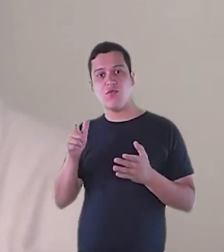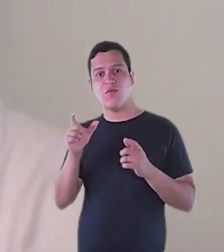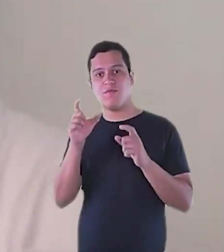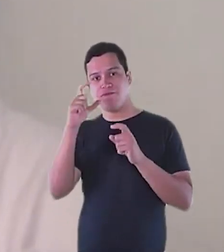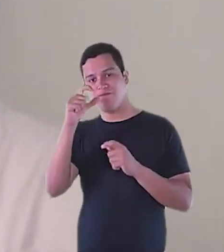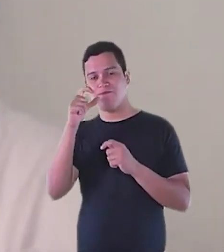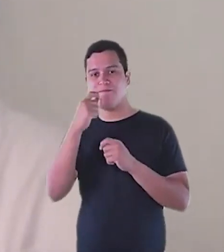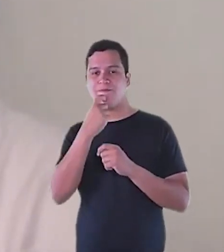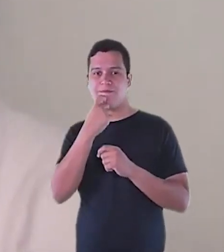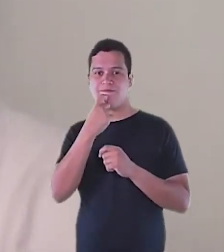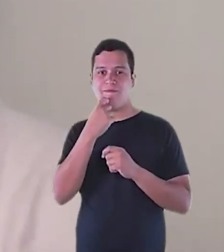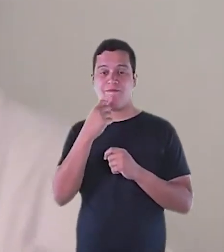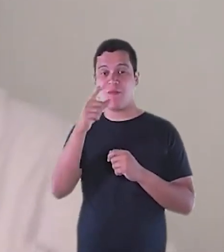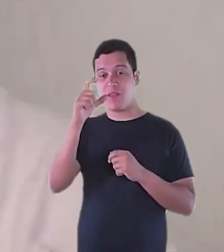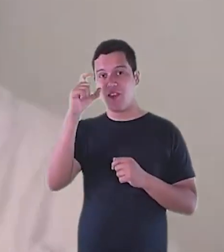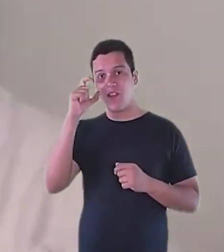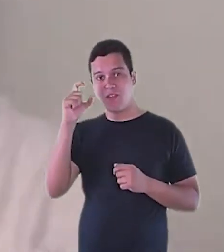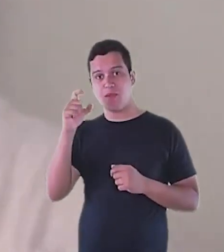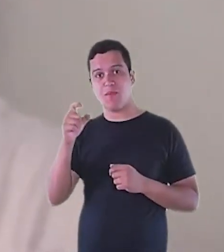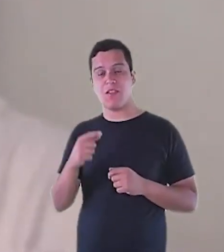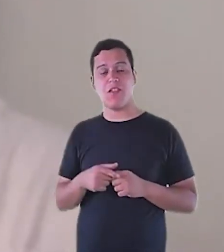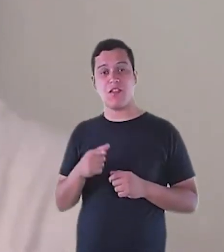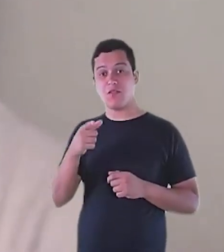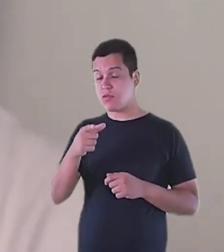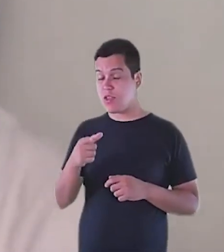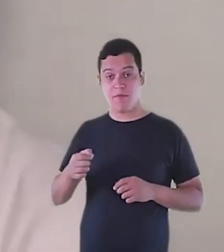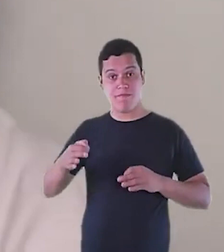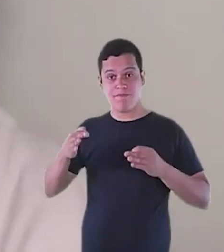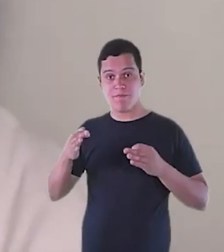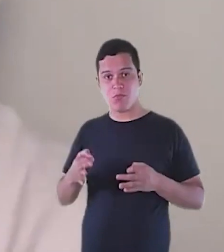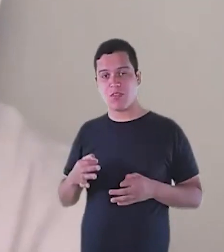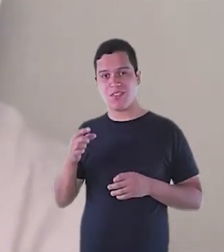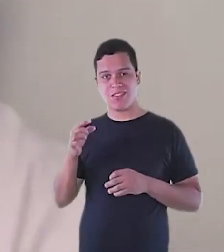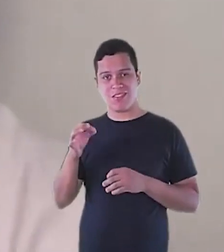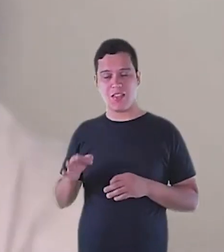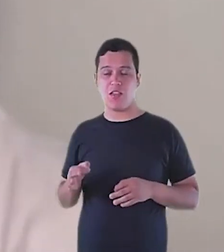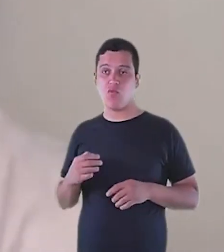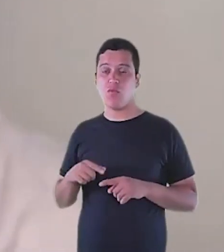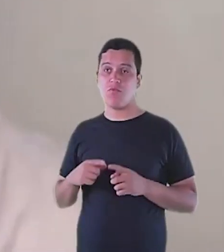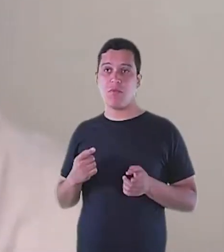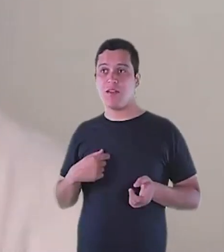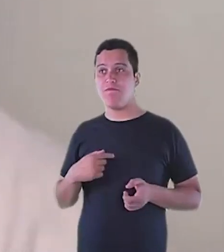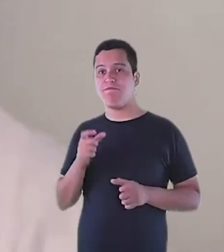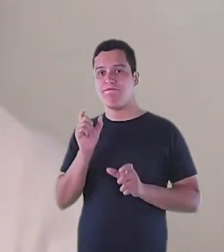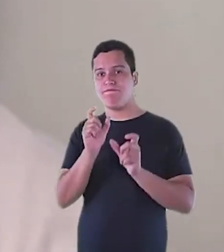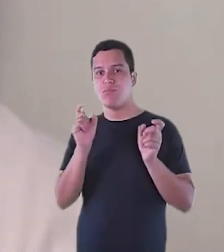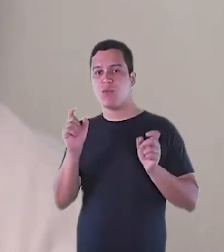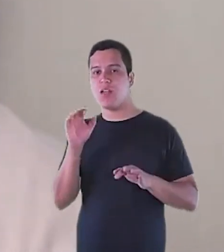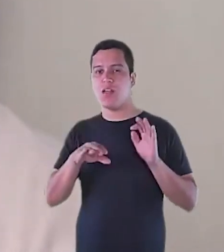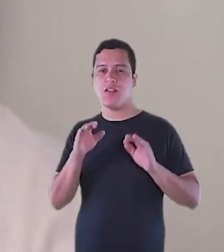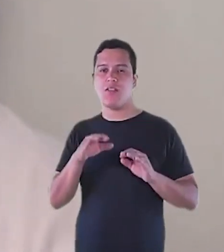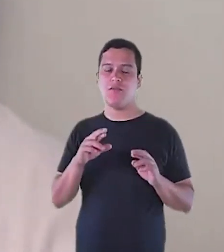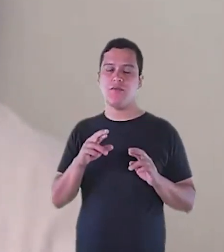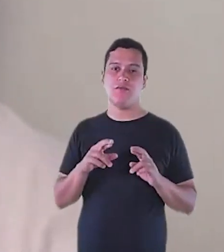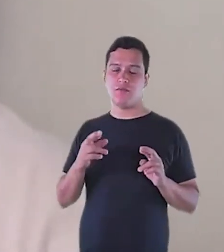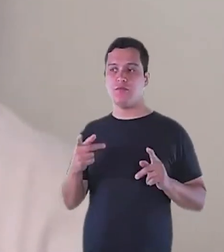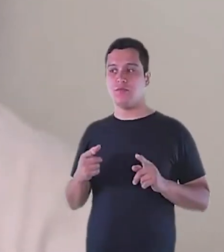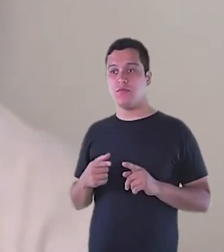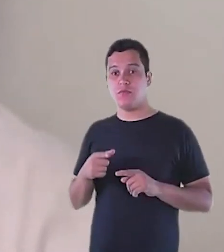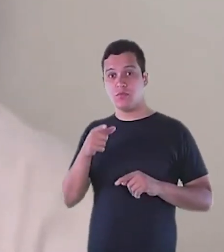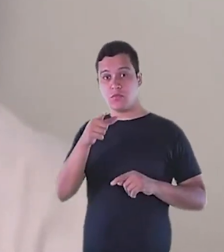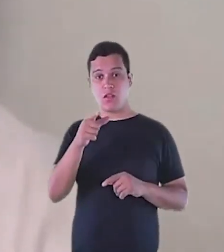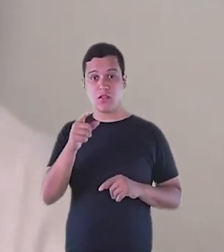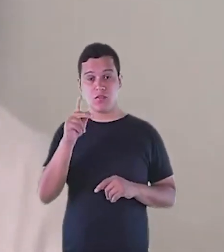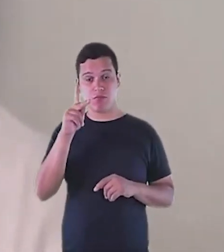é exatamente assim, com palavras diferentes, eu diria de um estilo menos literário, que o